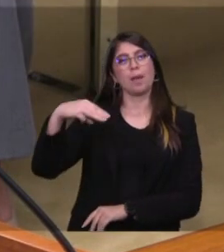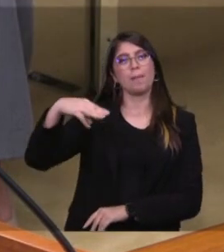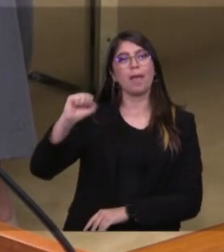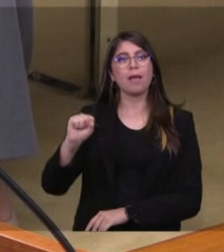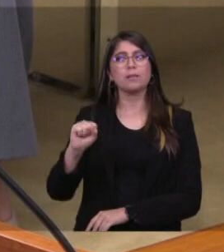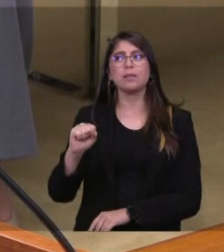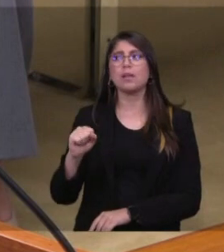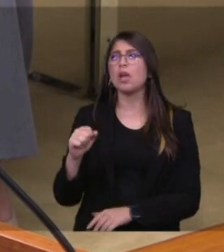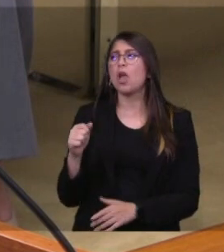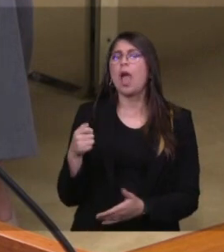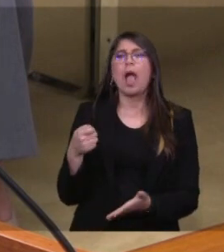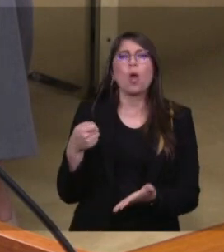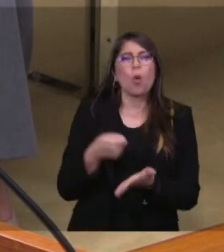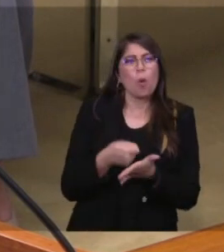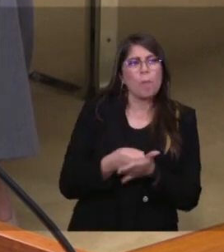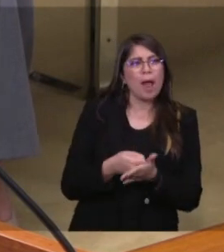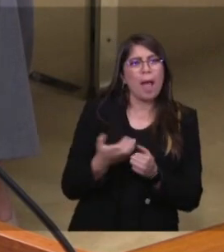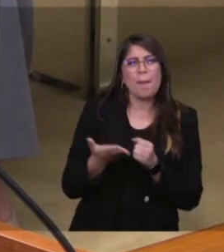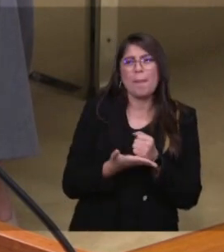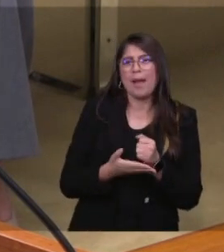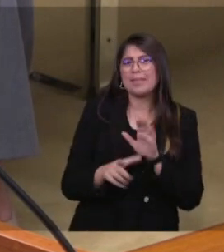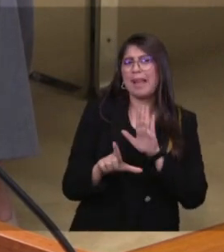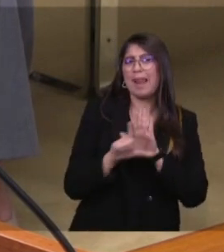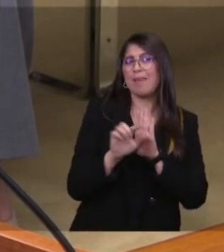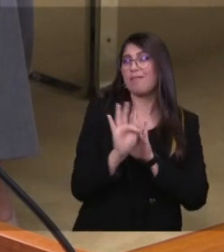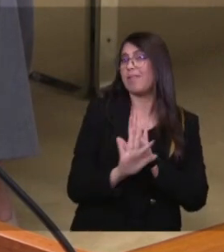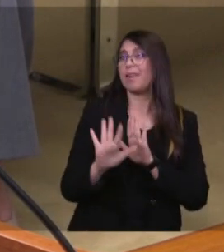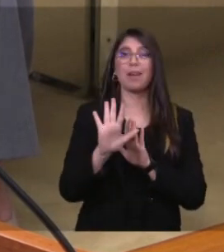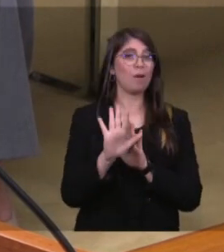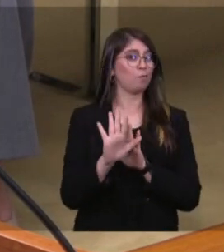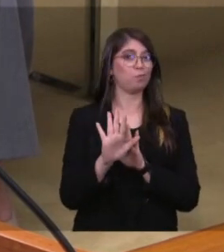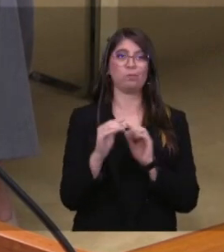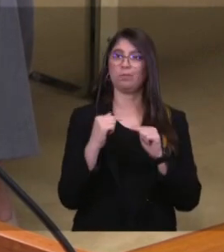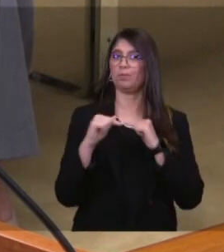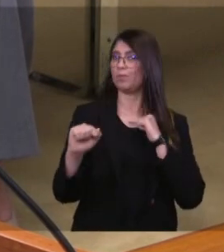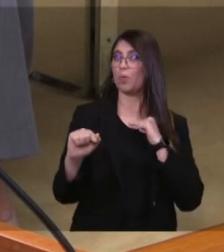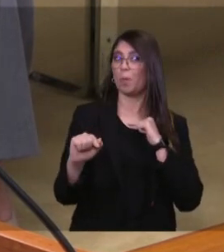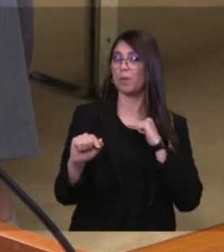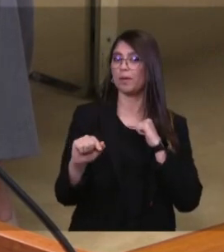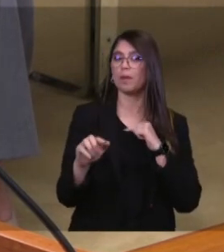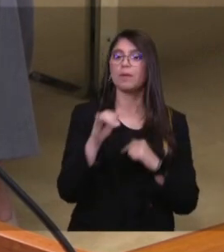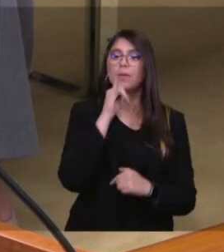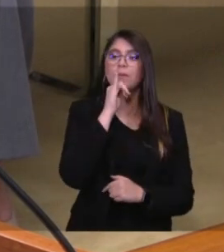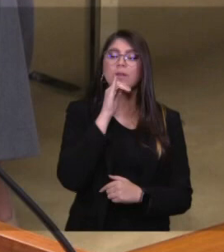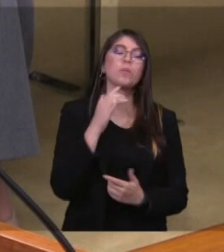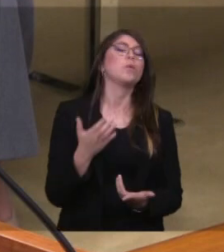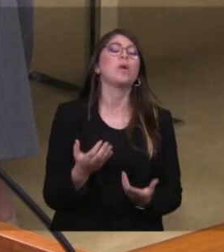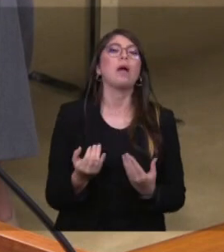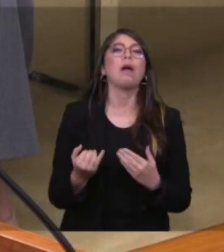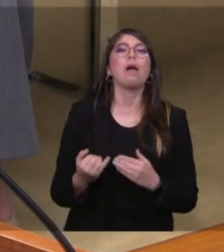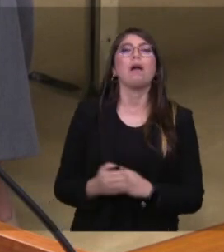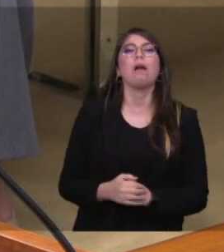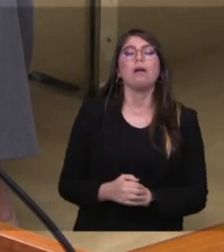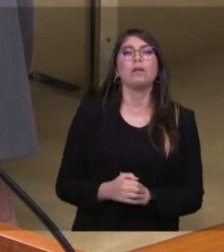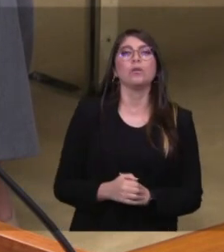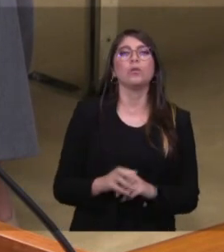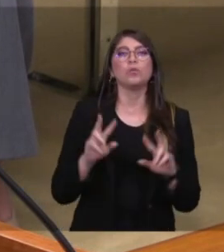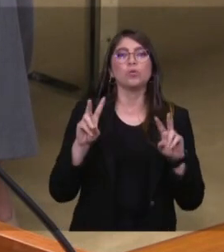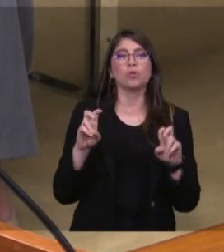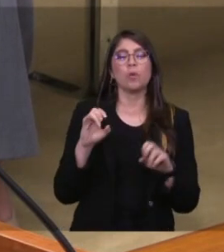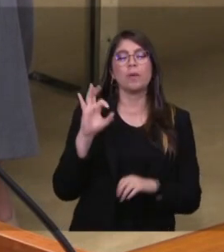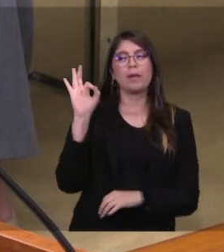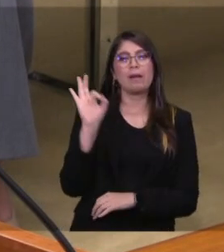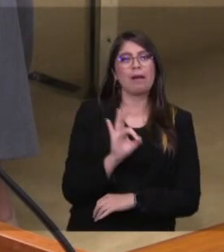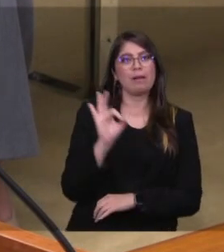base na lei federal. E só para ilustrar a instituição do diferencial de alíquota do DIFAL, o